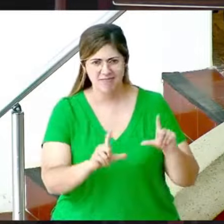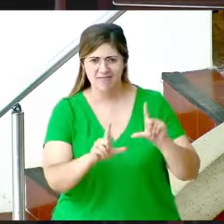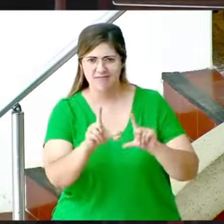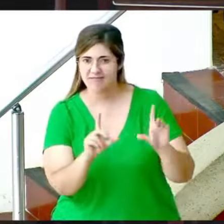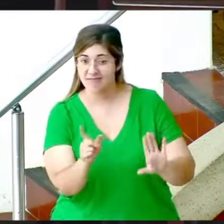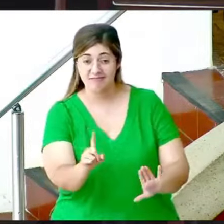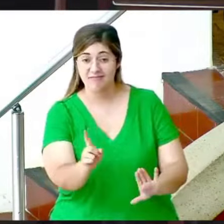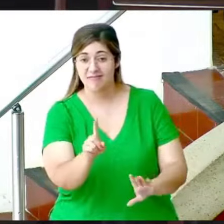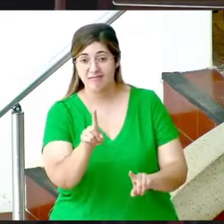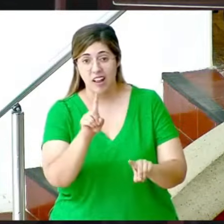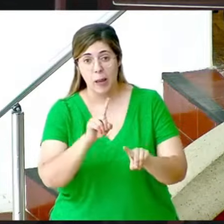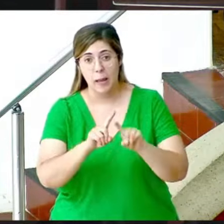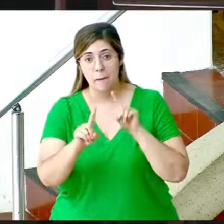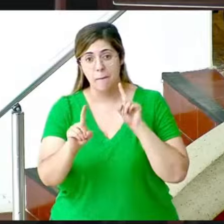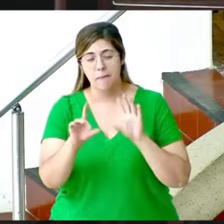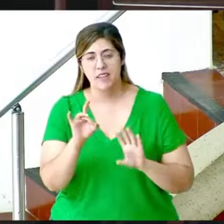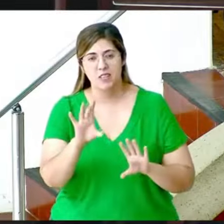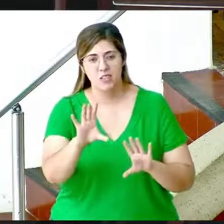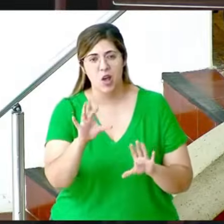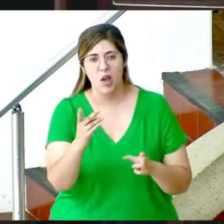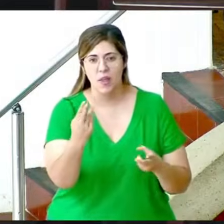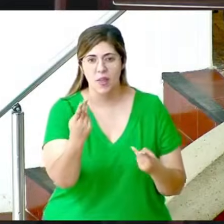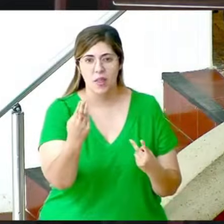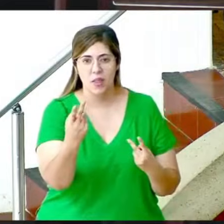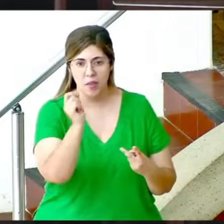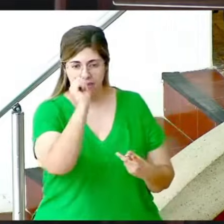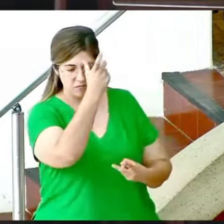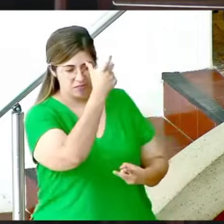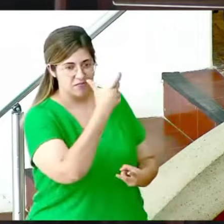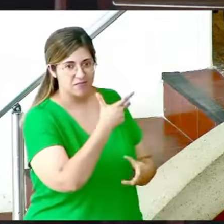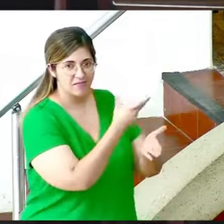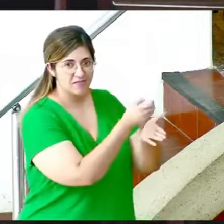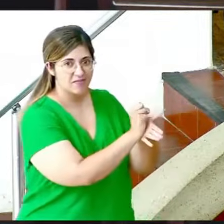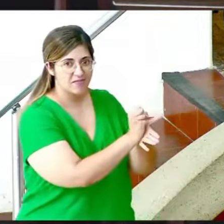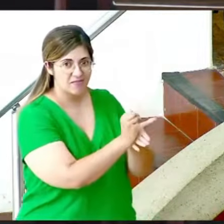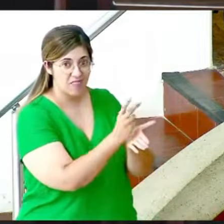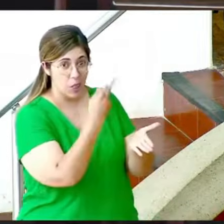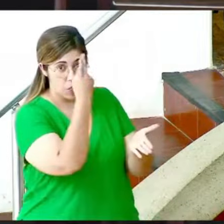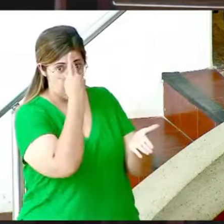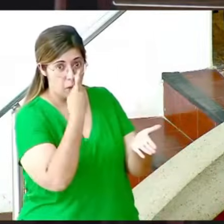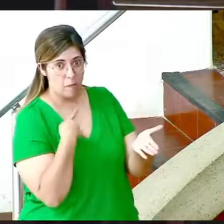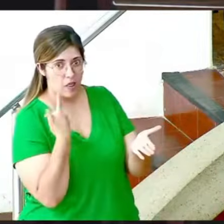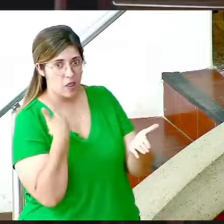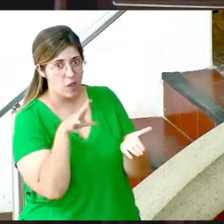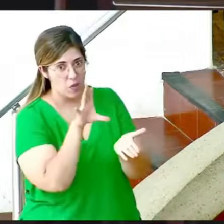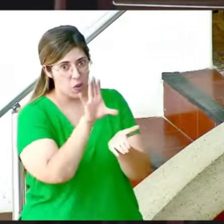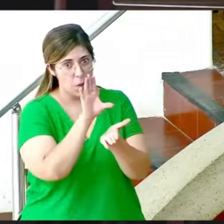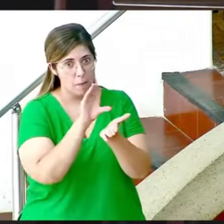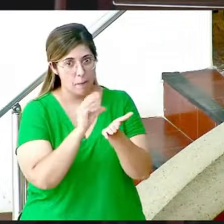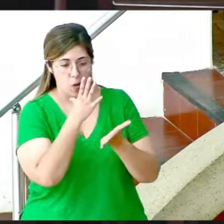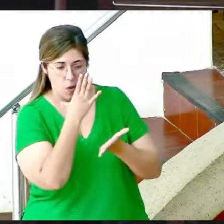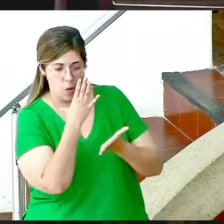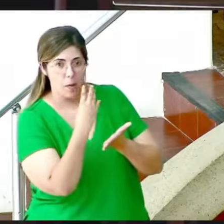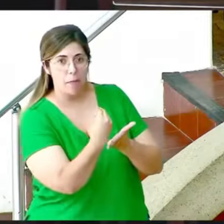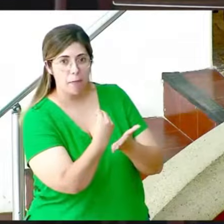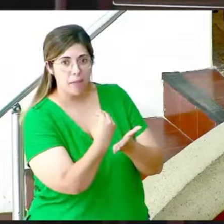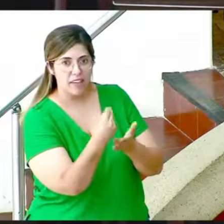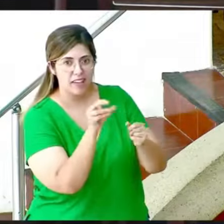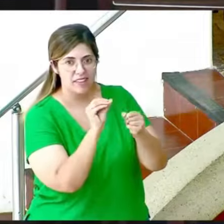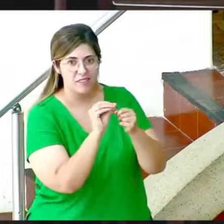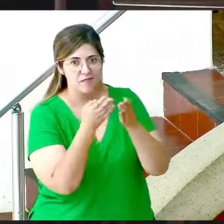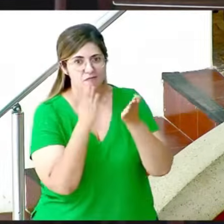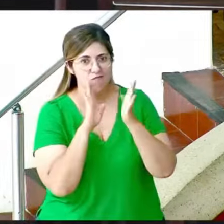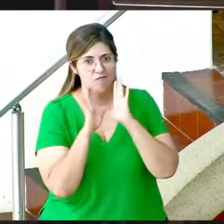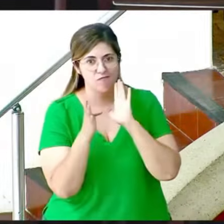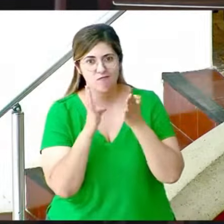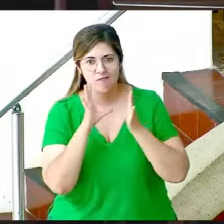Avatar é aquela figurinha que a gente constrói, faz e coloca lá no perfil do nosso Face. Os